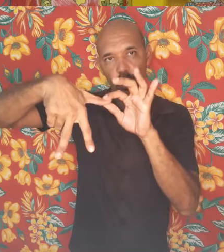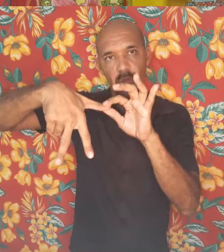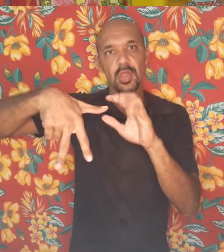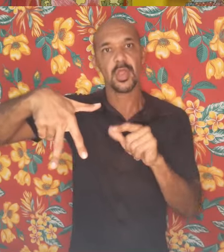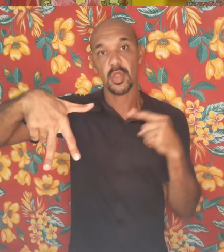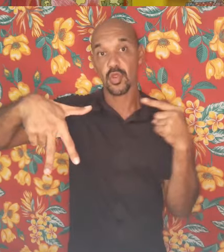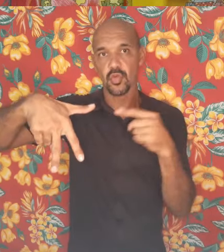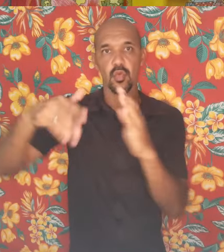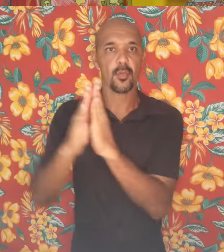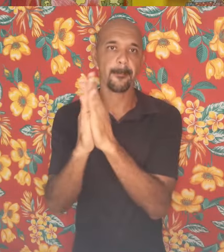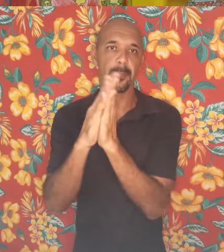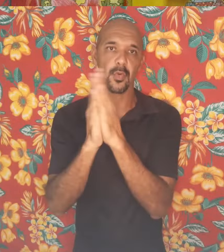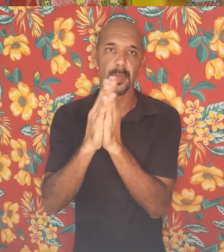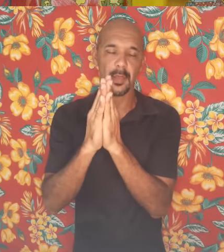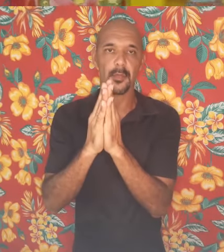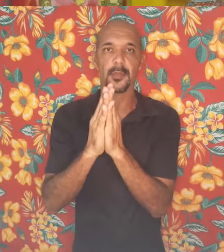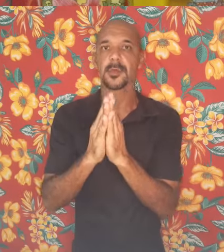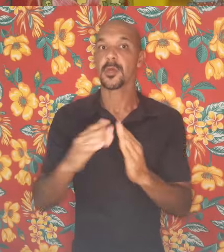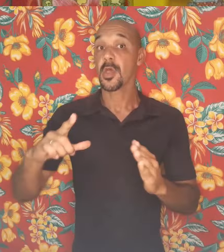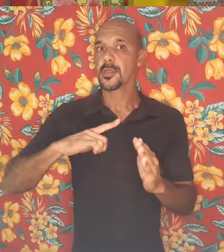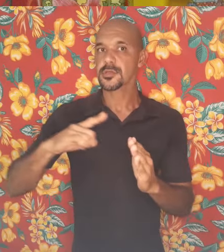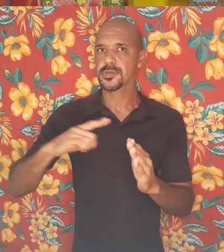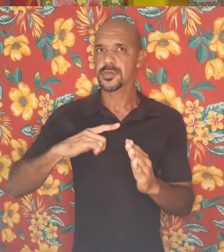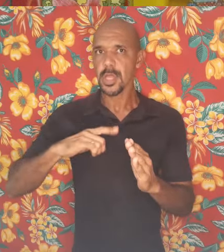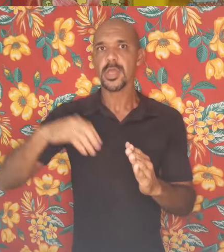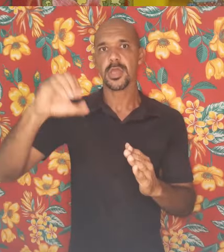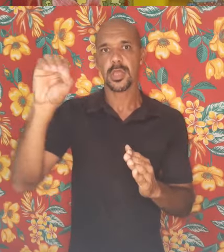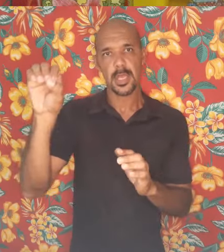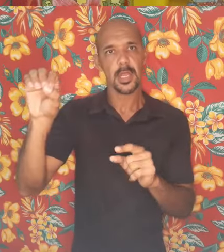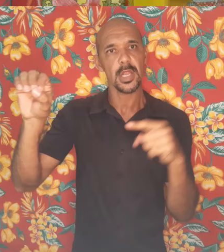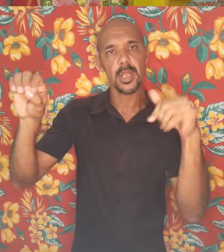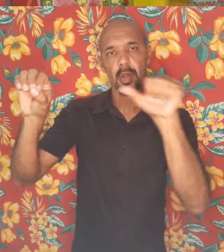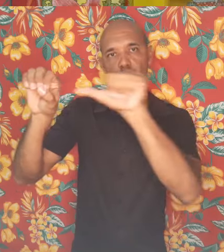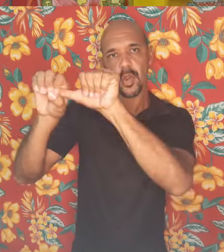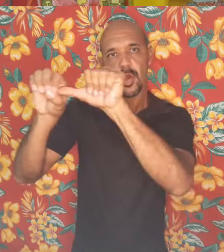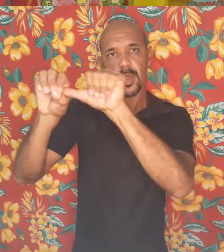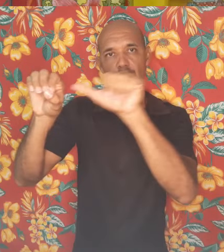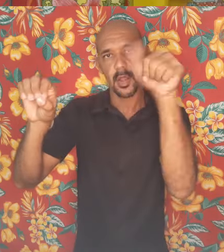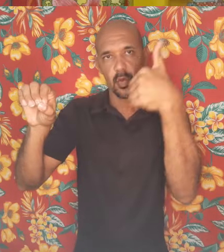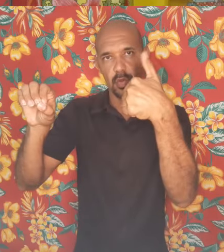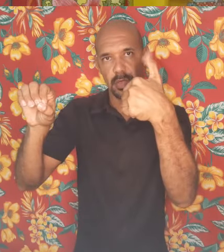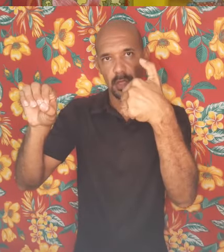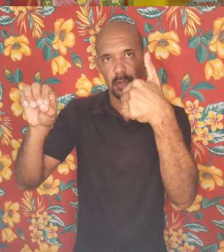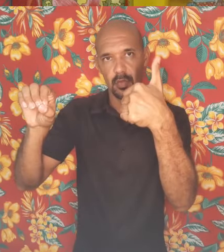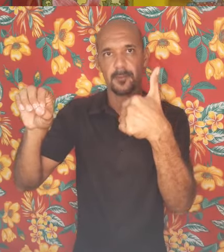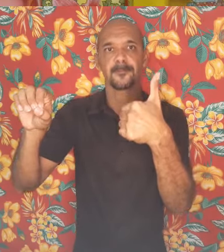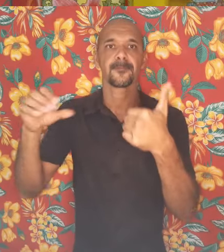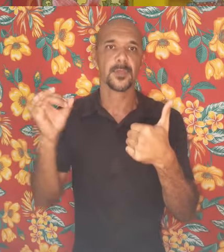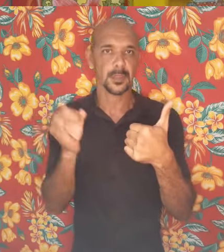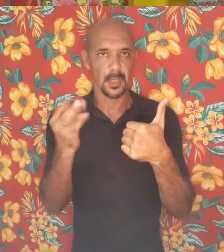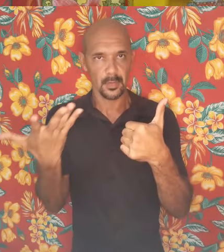você for botar o dedo, não vai caber. E caso fique folgado, como aqui do meu mindinho, eu consigo acolchoar ele por